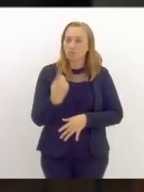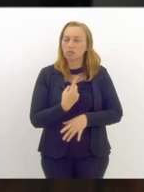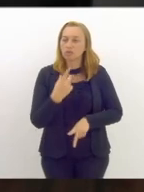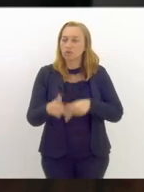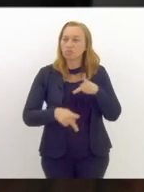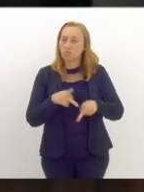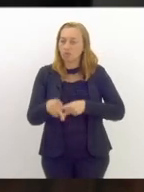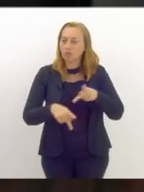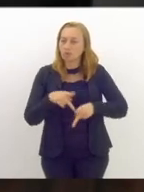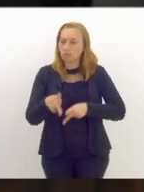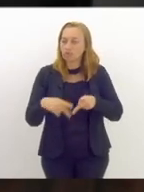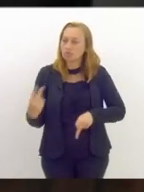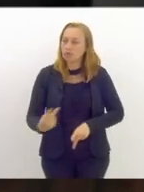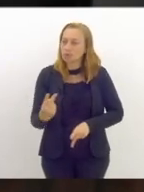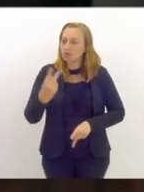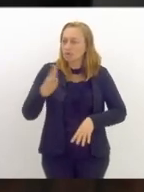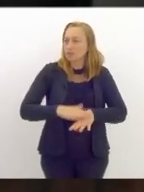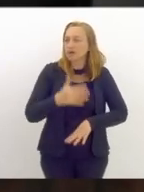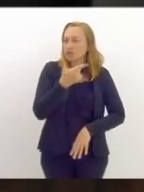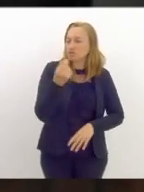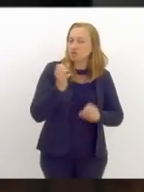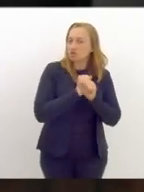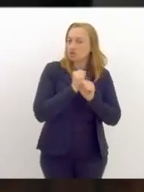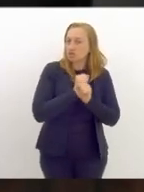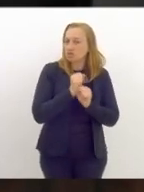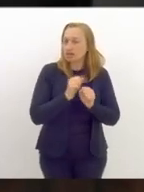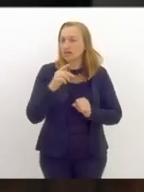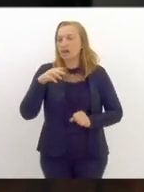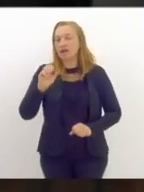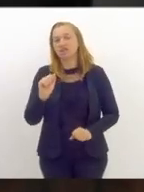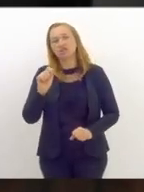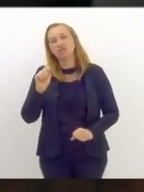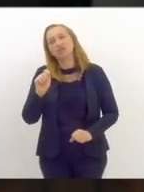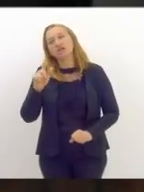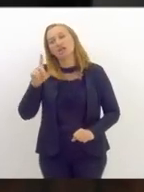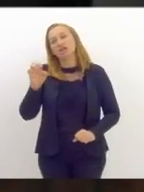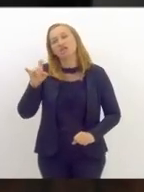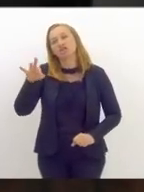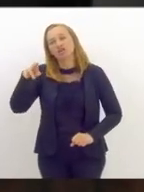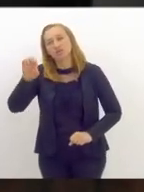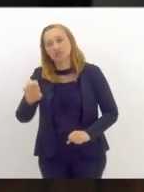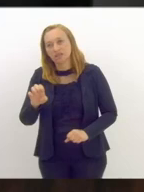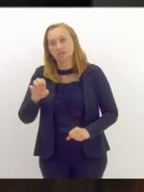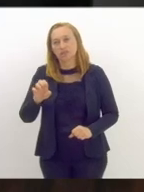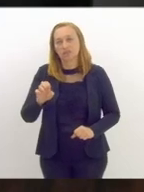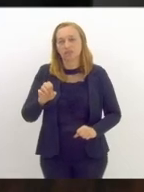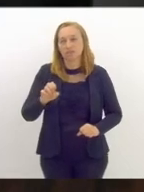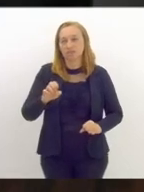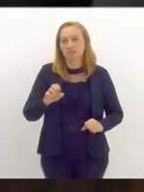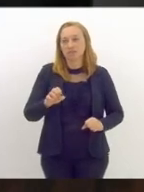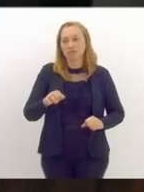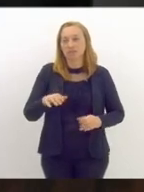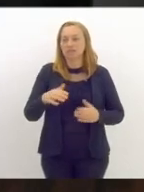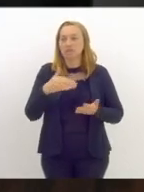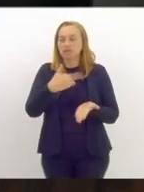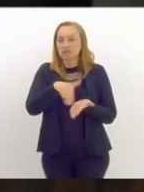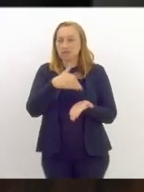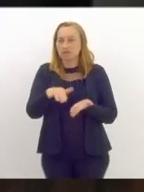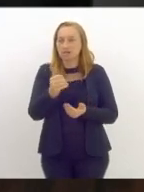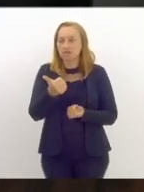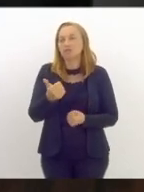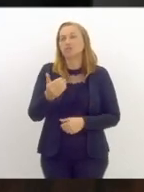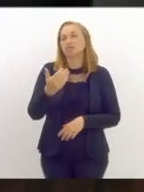população. Há mais de 20 anos, Alexandre Schiep é o porta-voz da Secretaria de Estado de Saúde, dono de reconhecida e